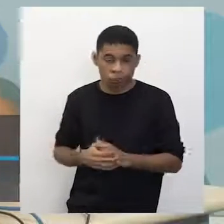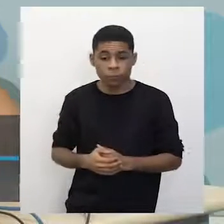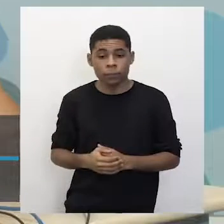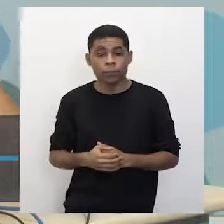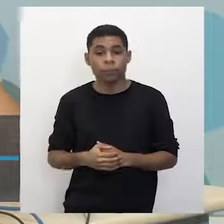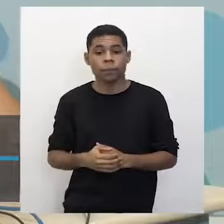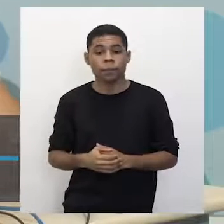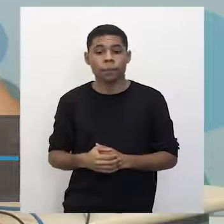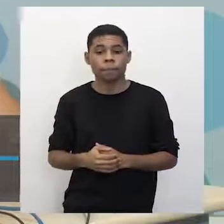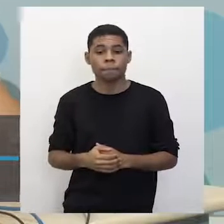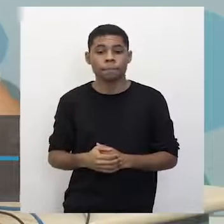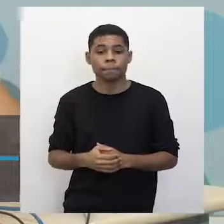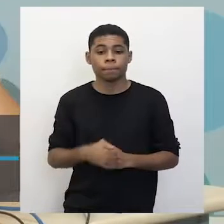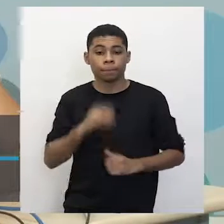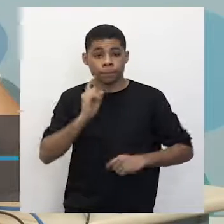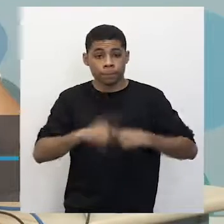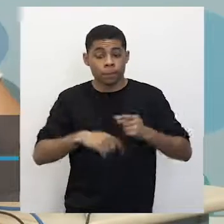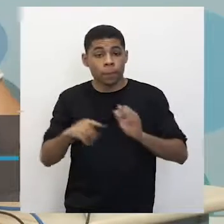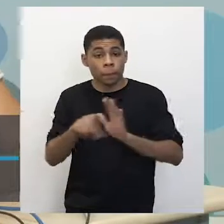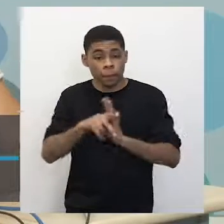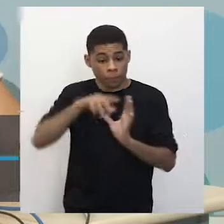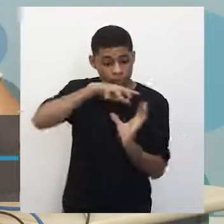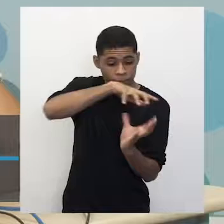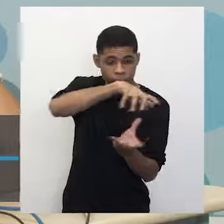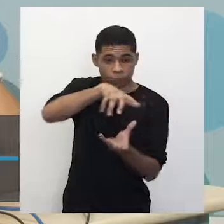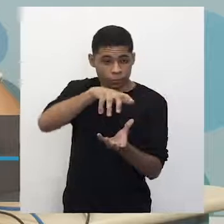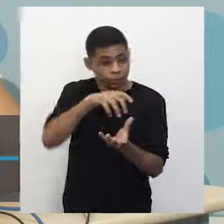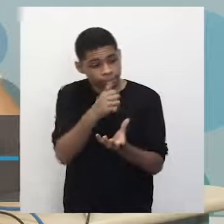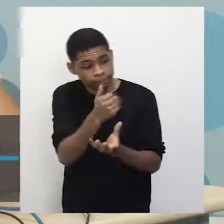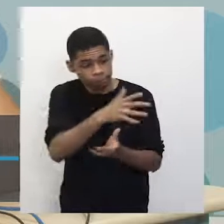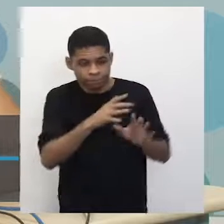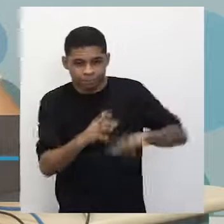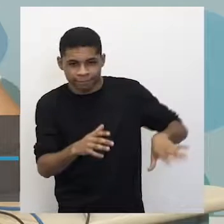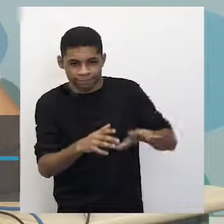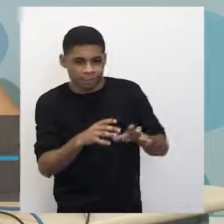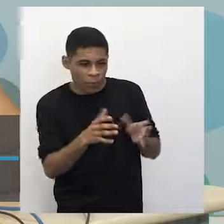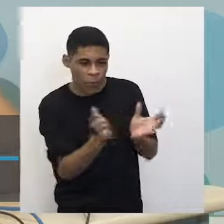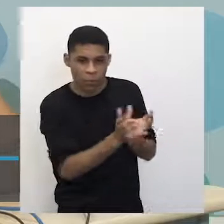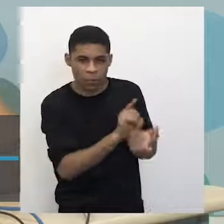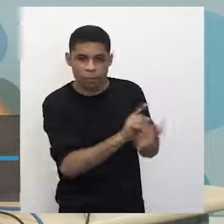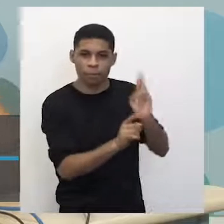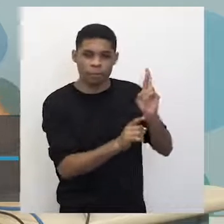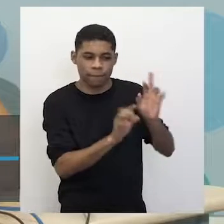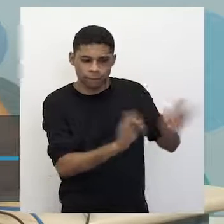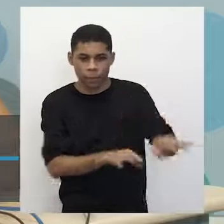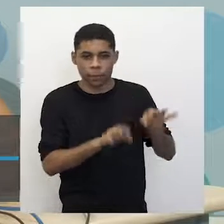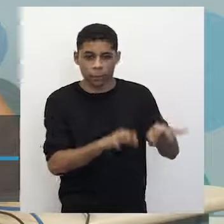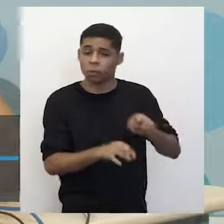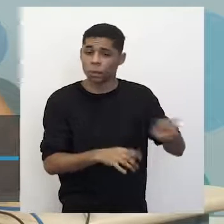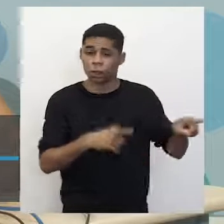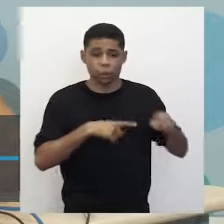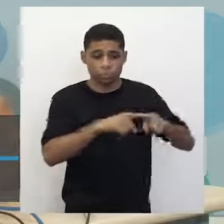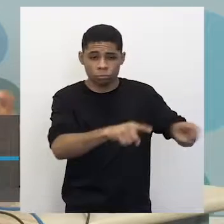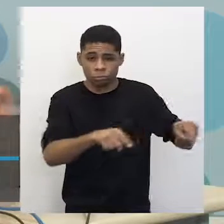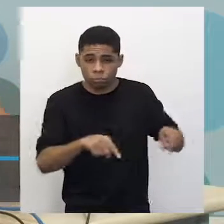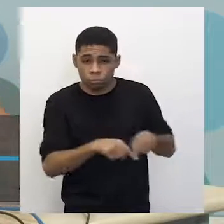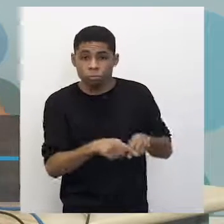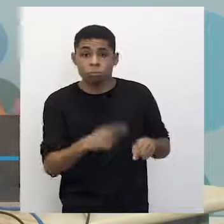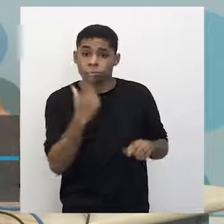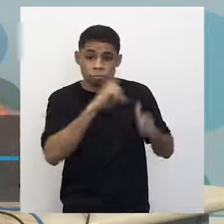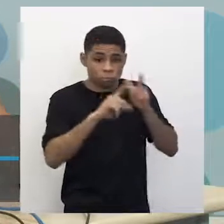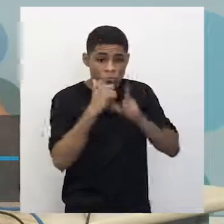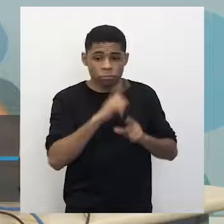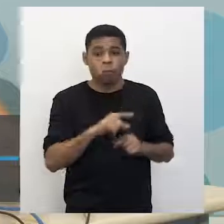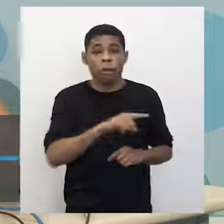trazido também para o mundo feudal aí, tá? Então, o senhor feudal, na qualidade de proprietário das terras,